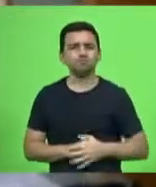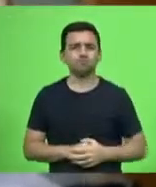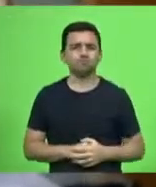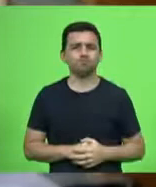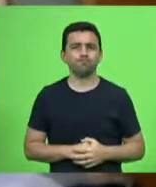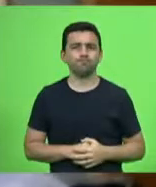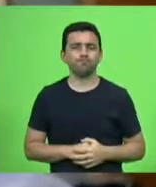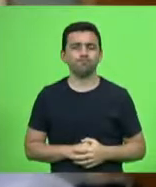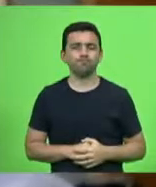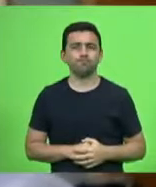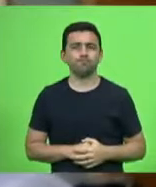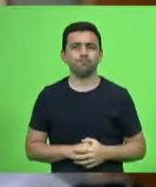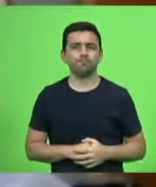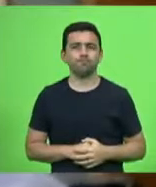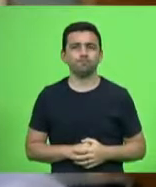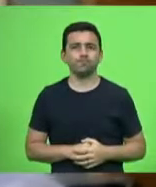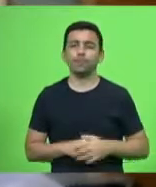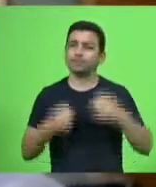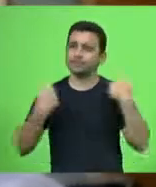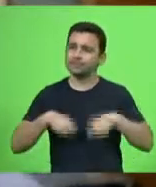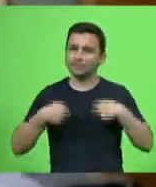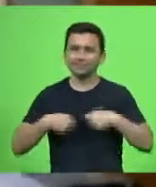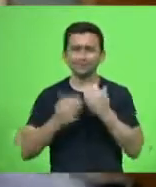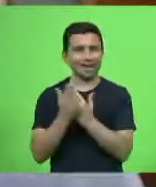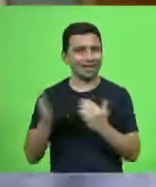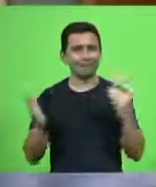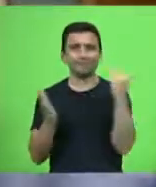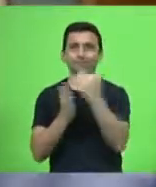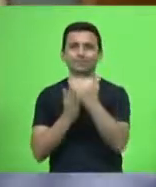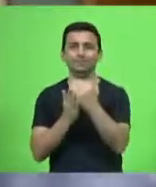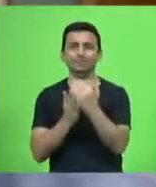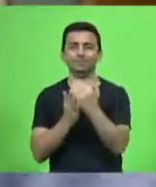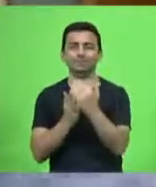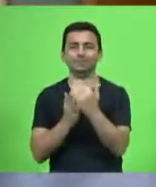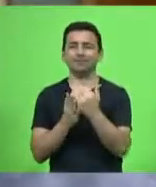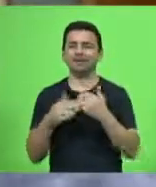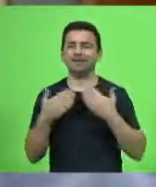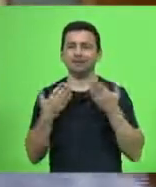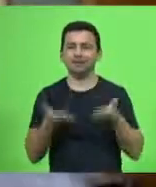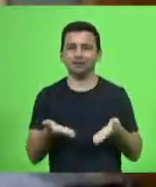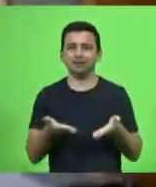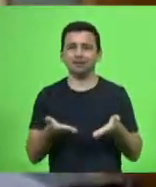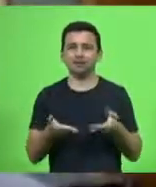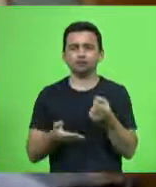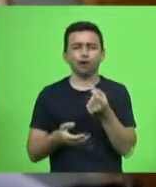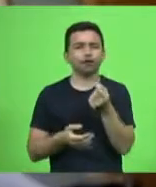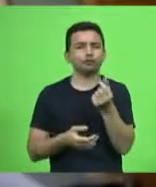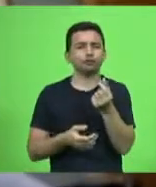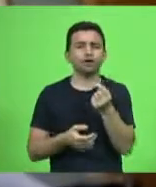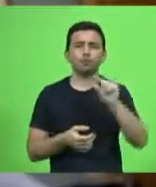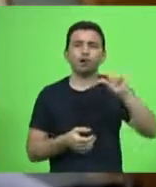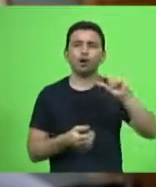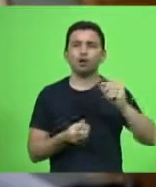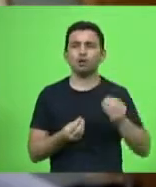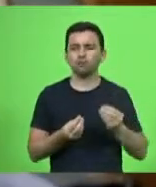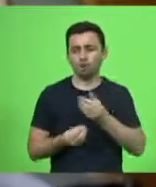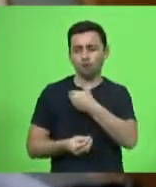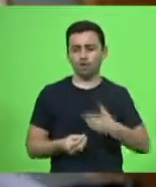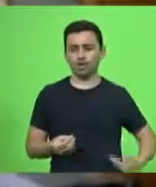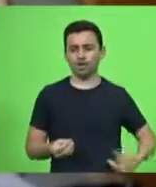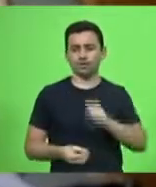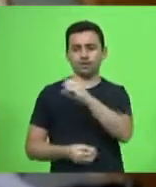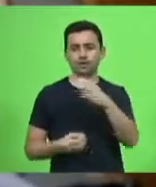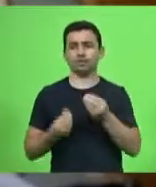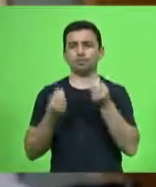Nós precisamos muito mais do que uma esmola que o governo de Santa Catarina possa dar para o